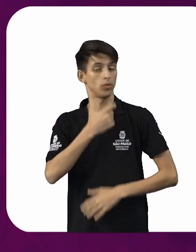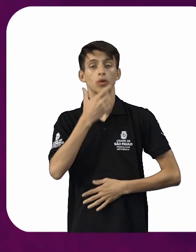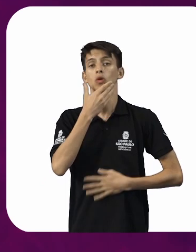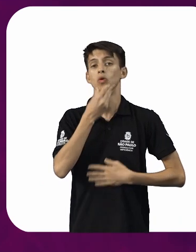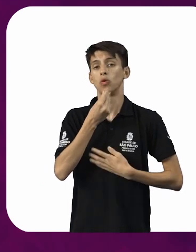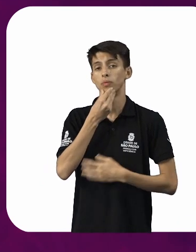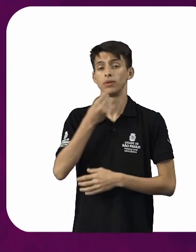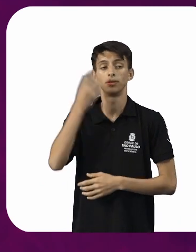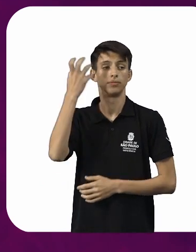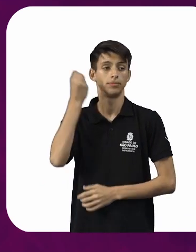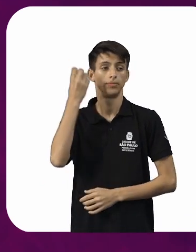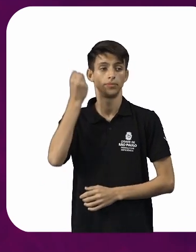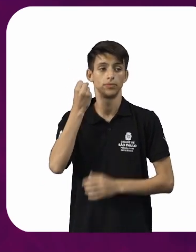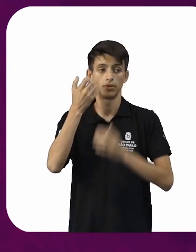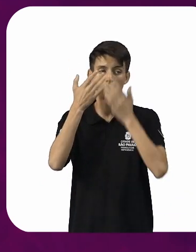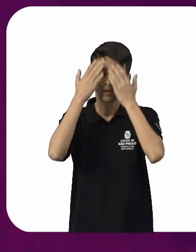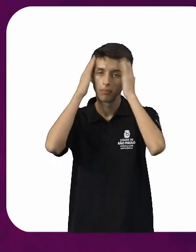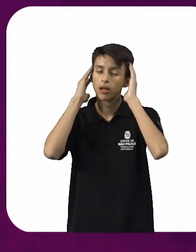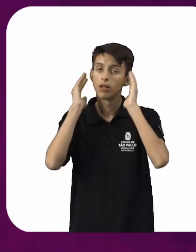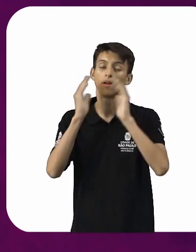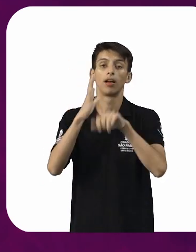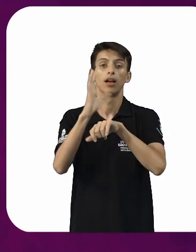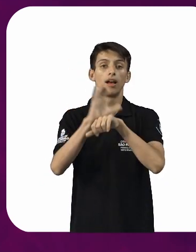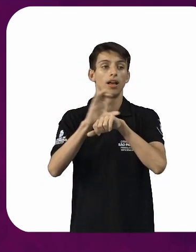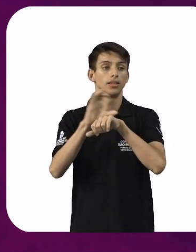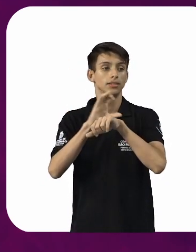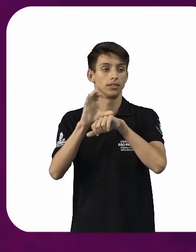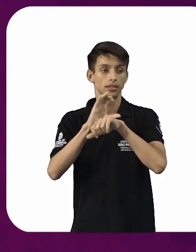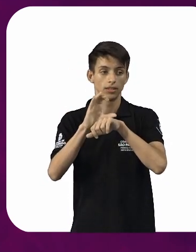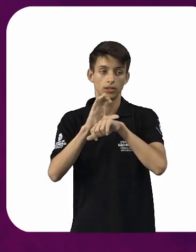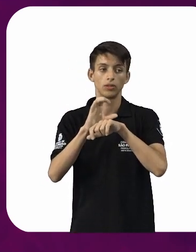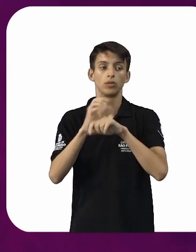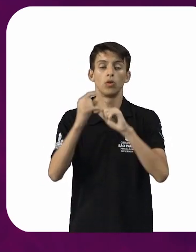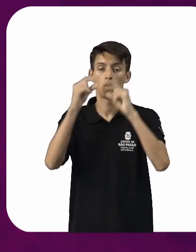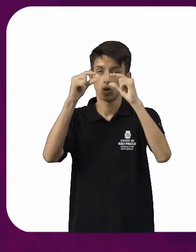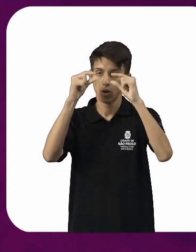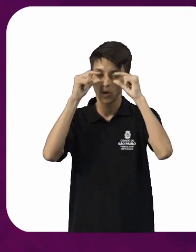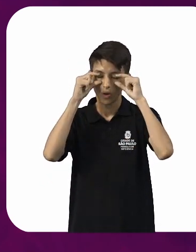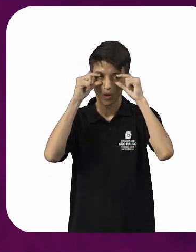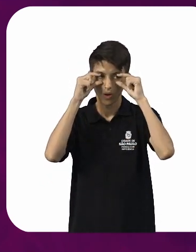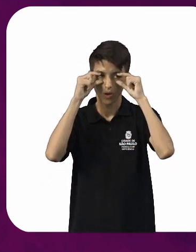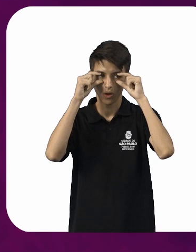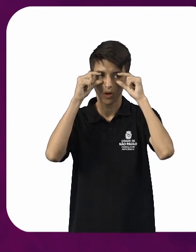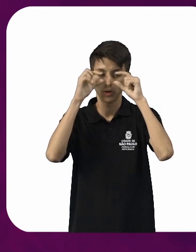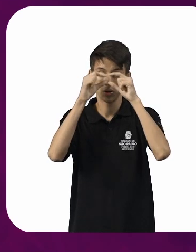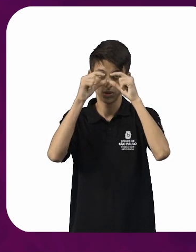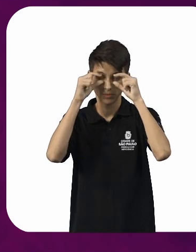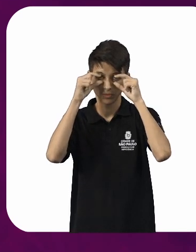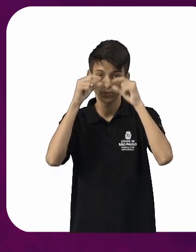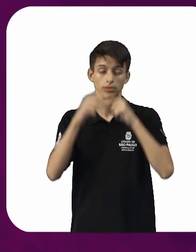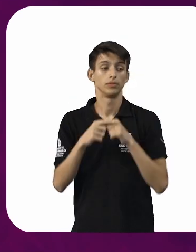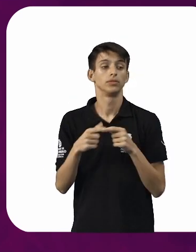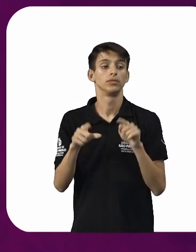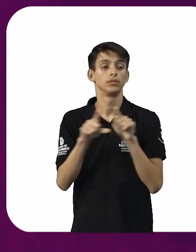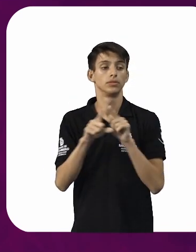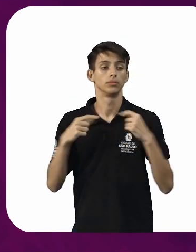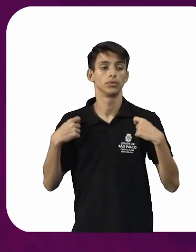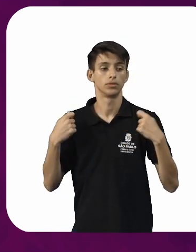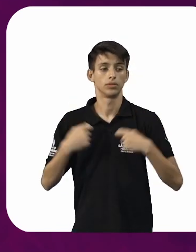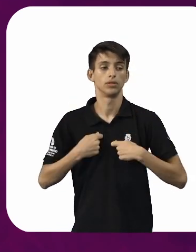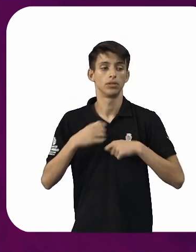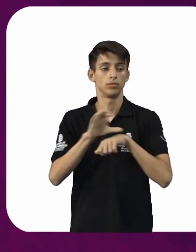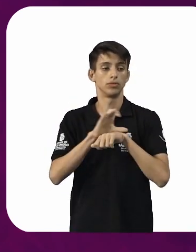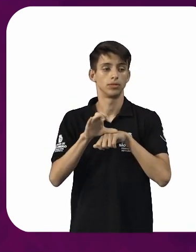audiodescrição, sou um homem branco, cabelos castanhos claros, estou com óculos retangular